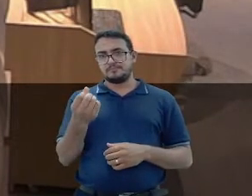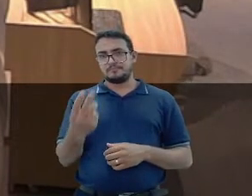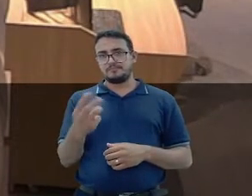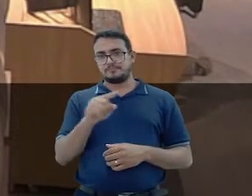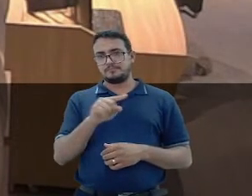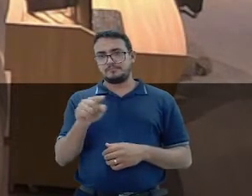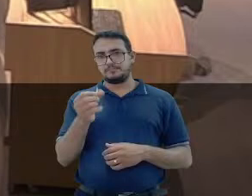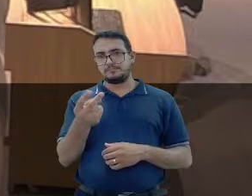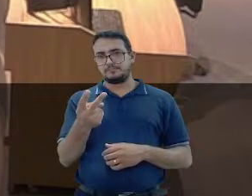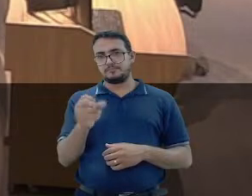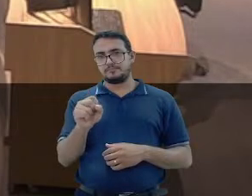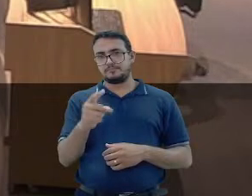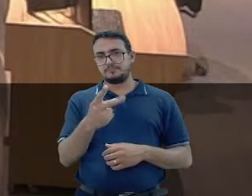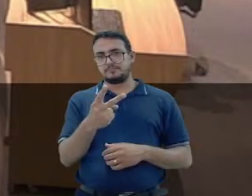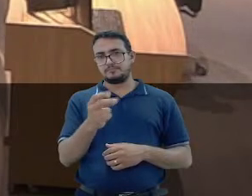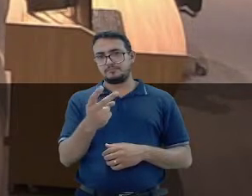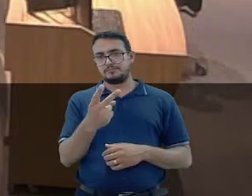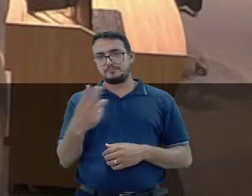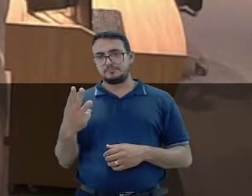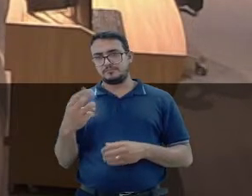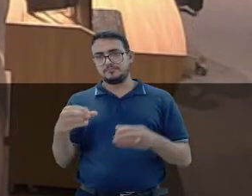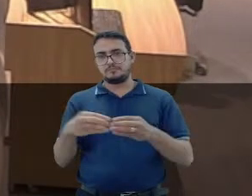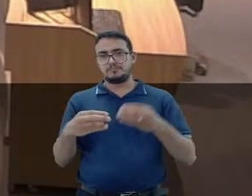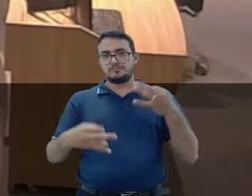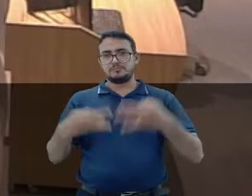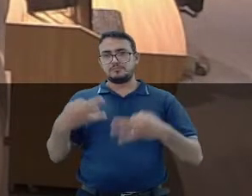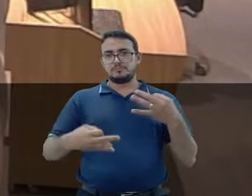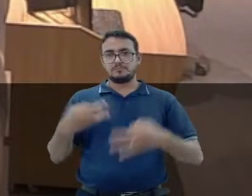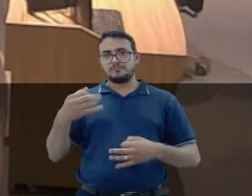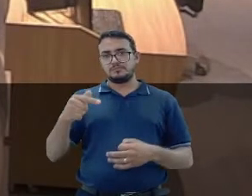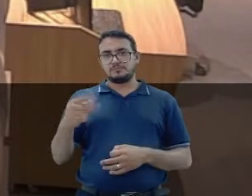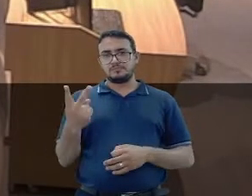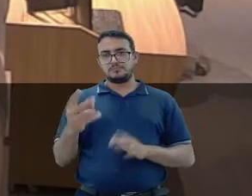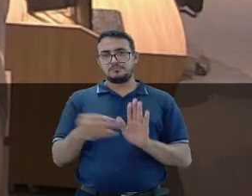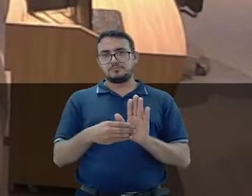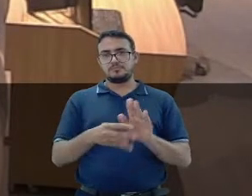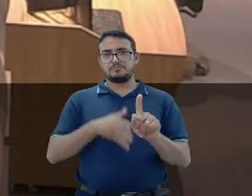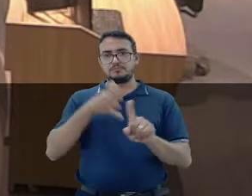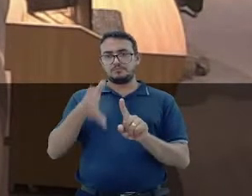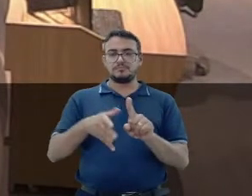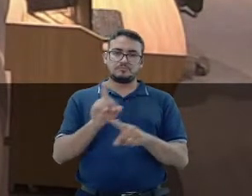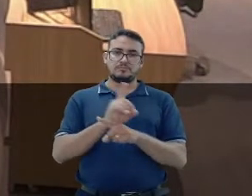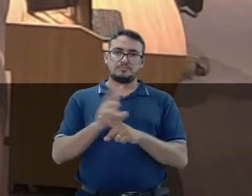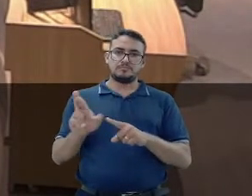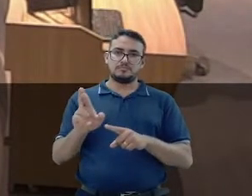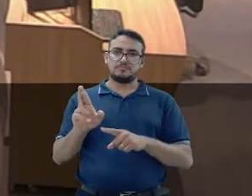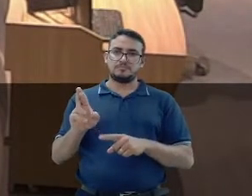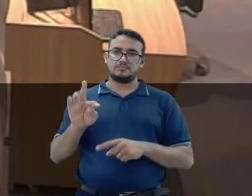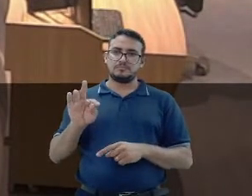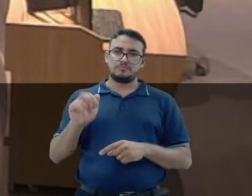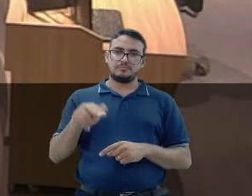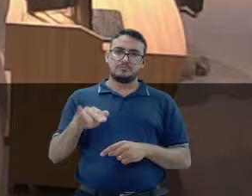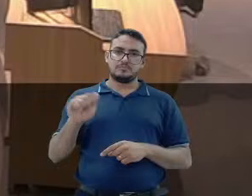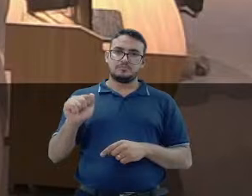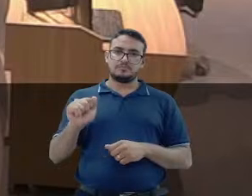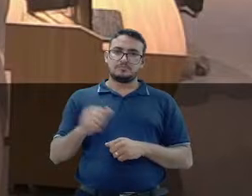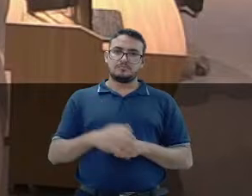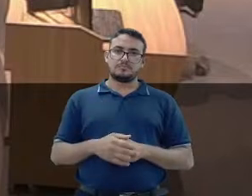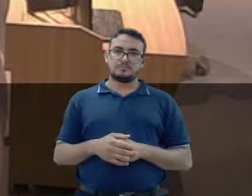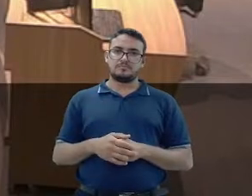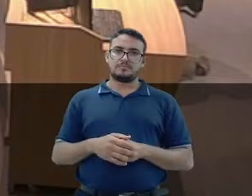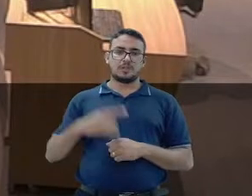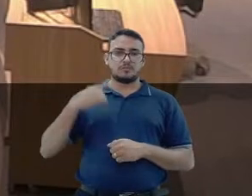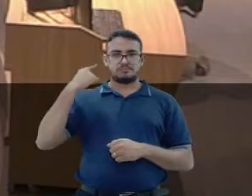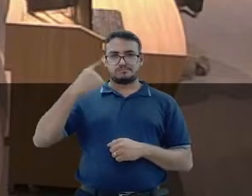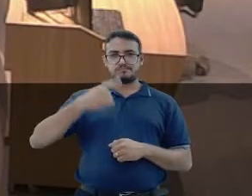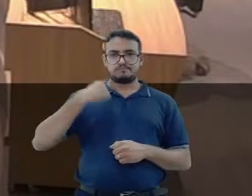dígito 28.2023, vara 72, inscrita para sustentação oral, doutora Tânia Romualdo Moraes,